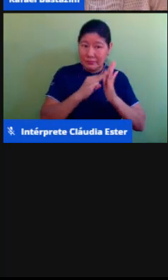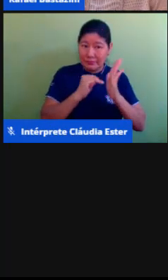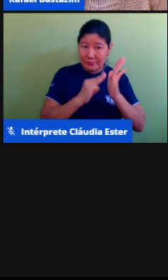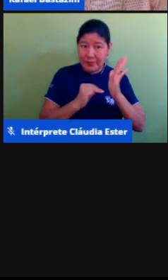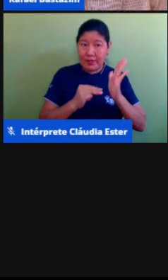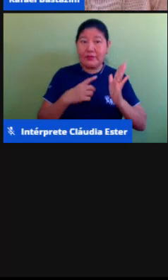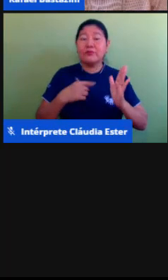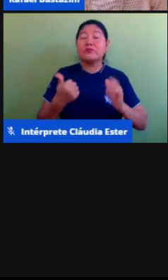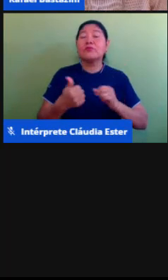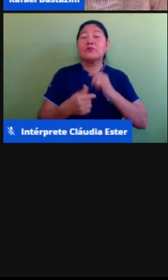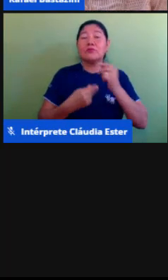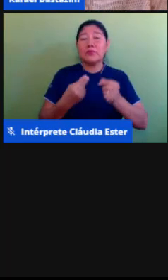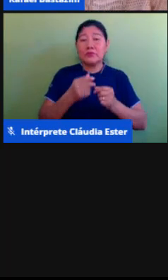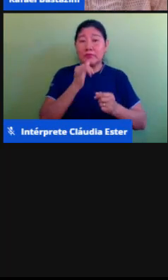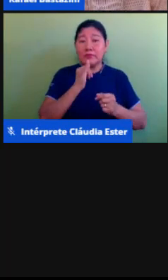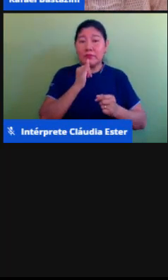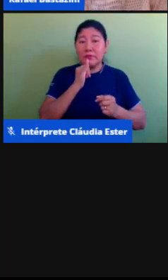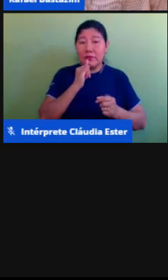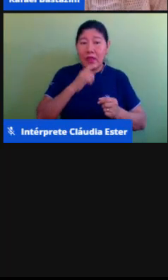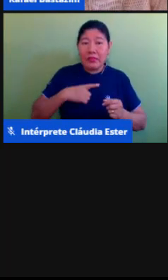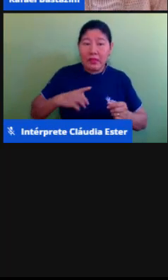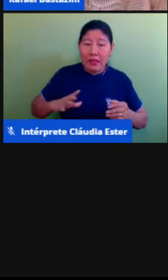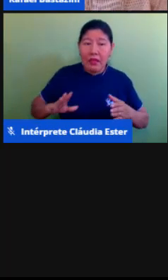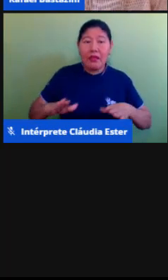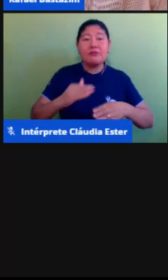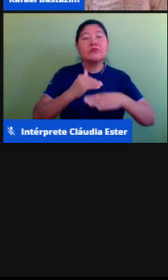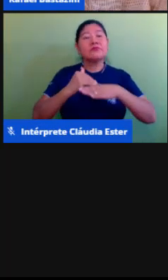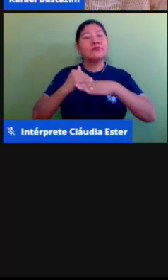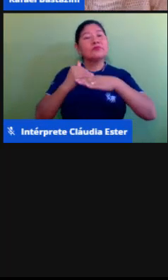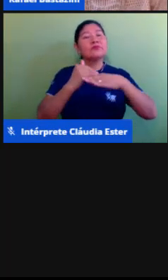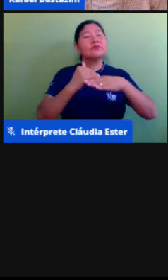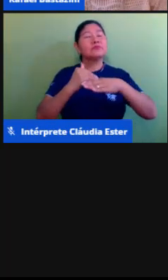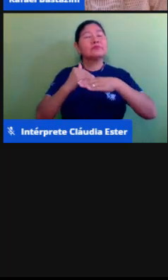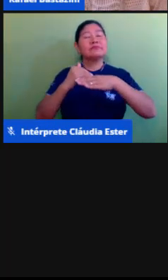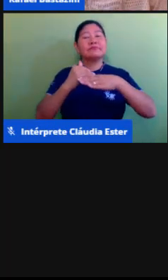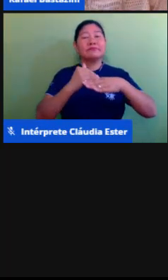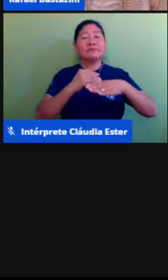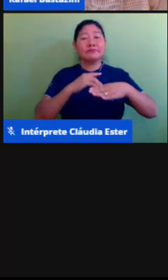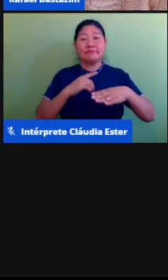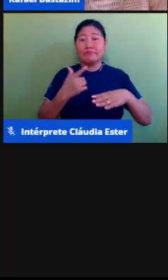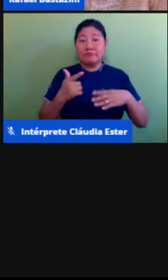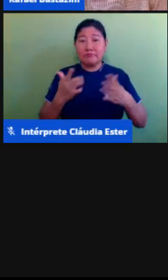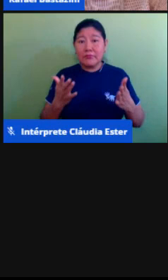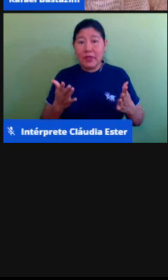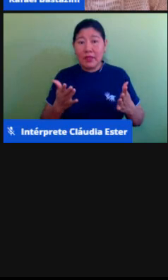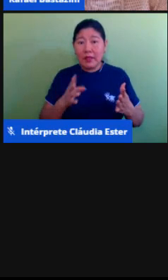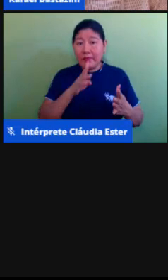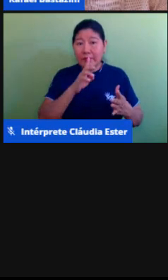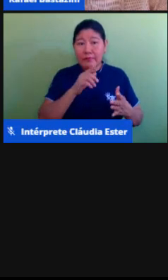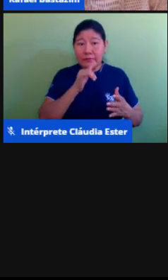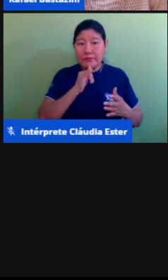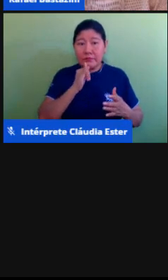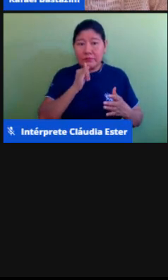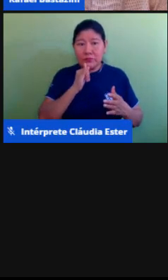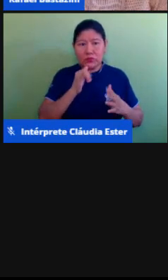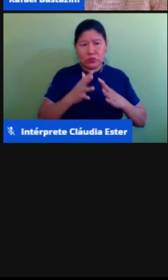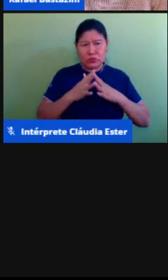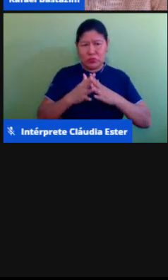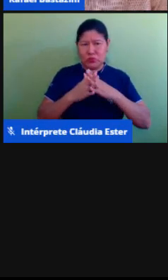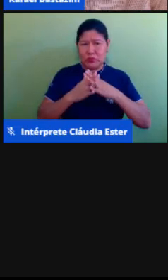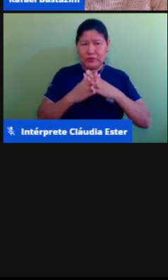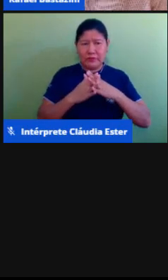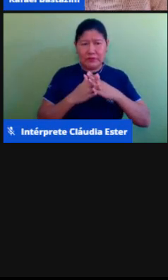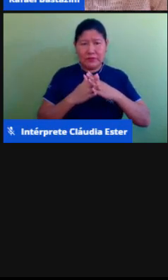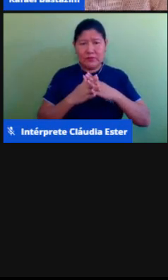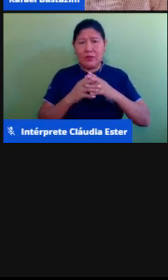a síntese harmoniosa ela é inexistente. O que nós temos ali é uma síntese dos conflitos, pelo contrário.